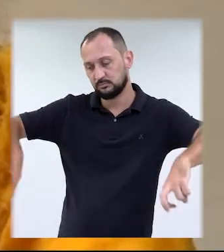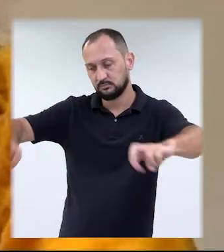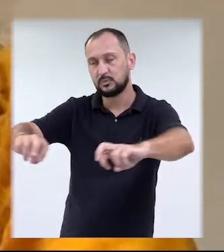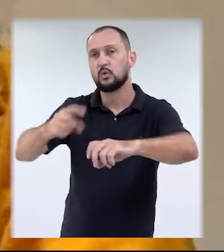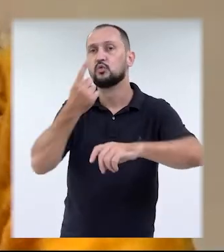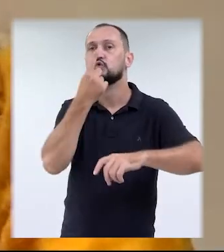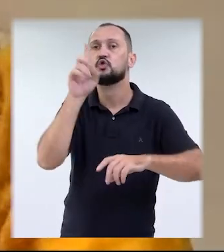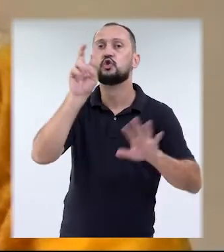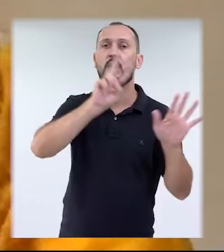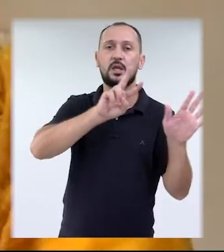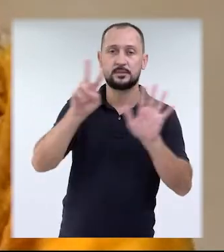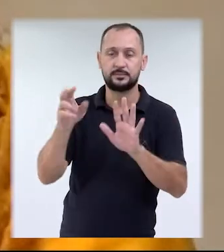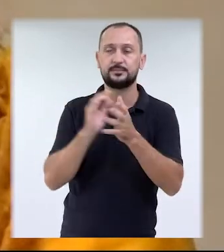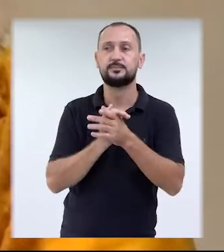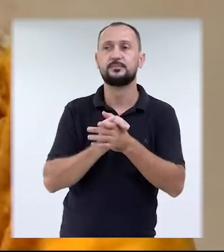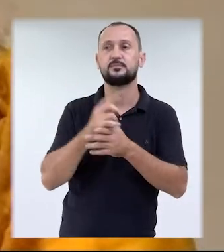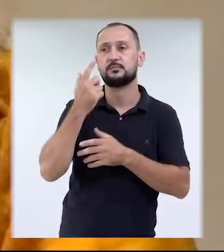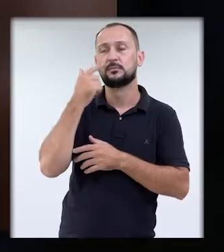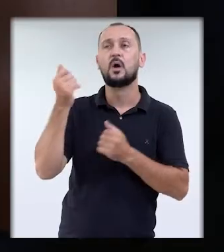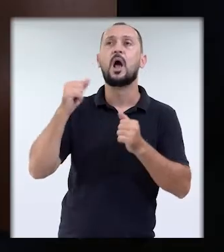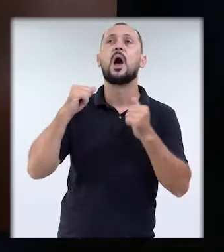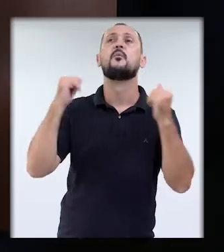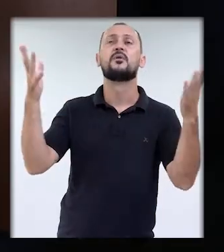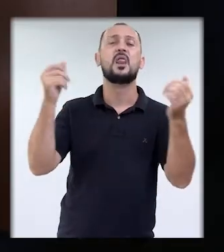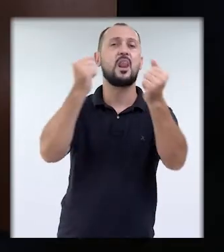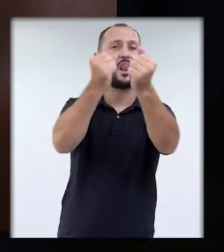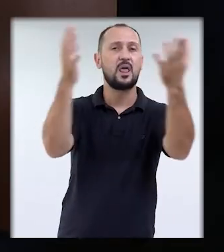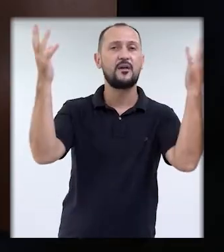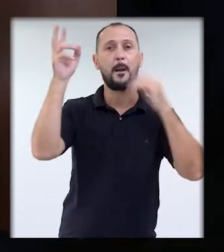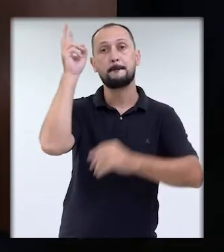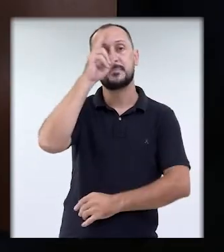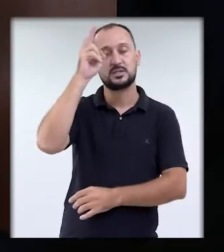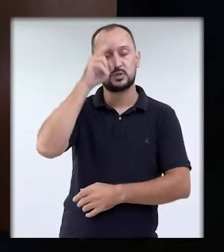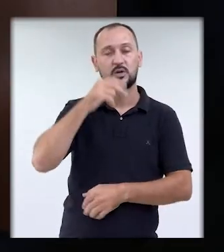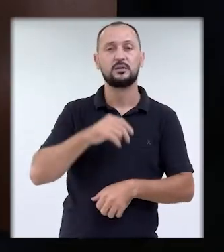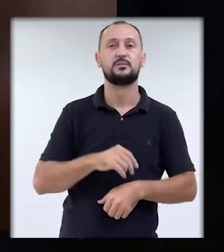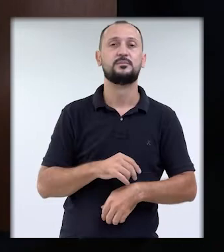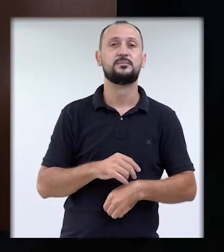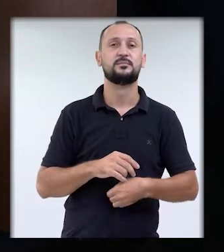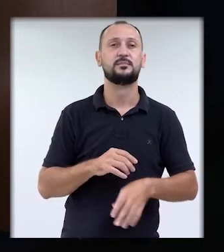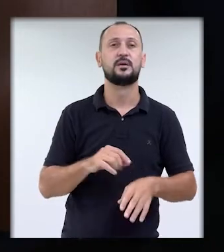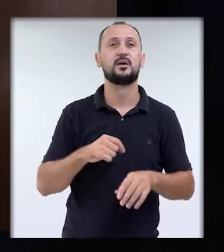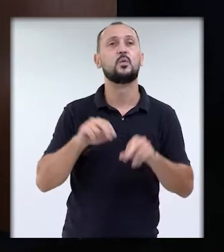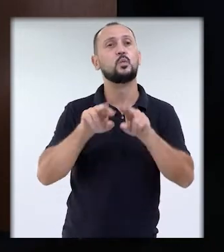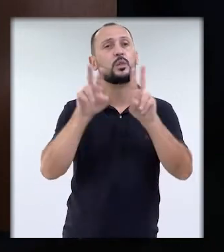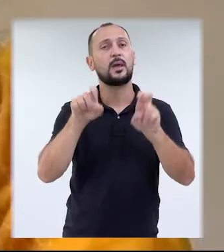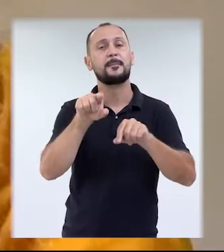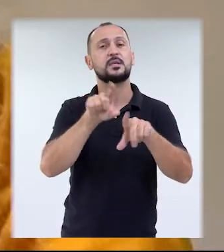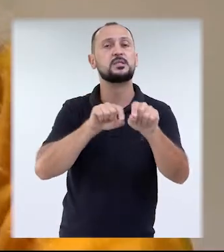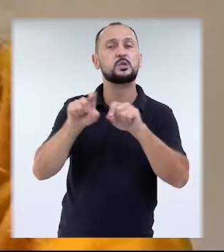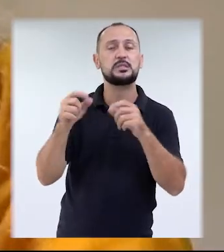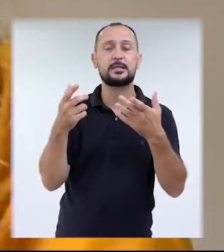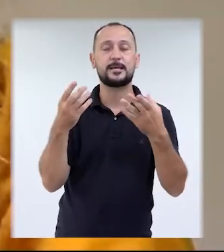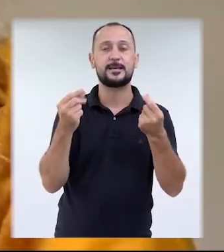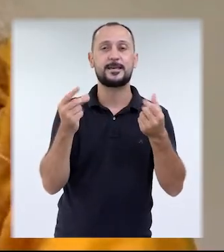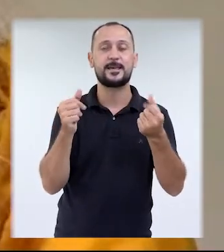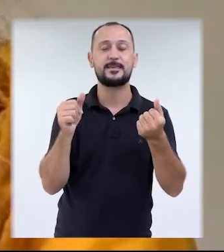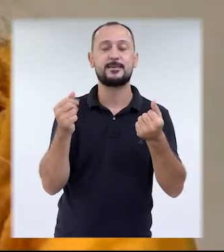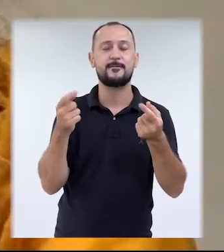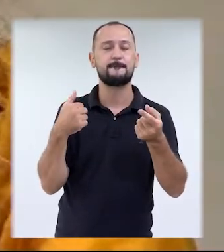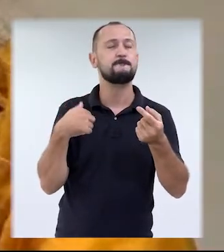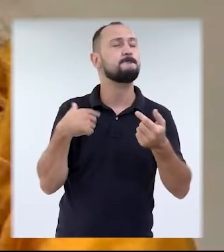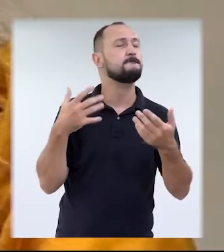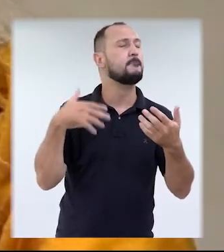semana. E eu levava elas ao ar livre para contar histórias. Cada vez eu escolhia um tema. E